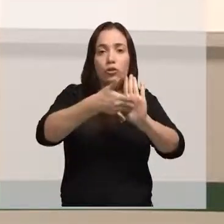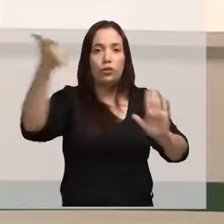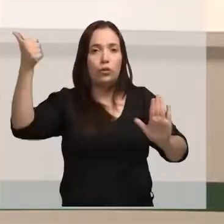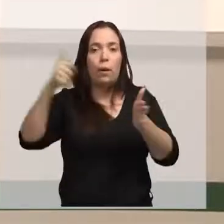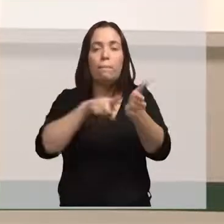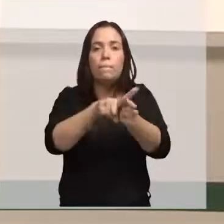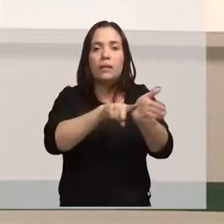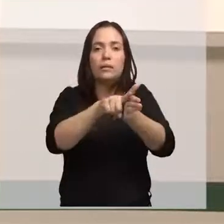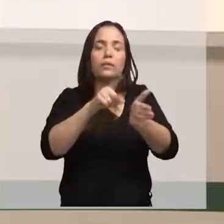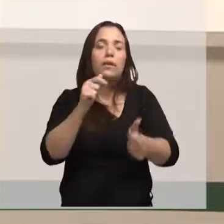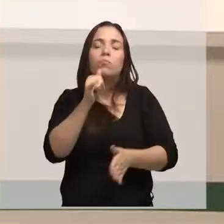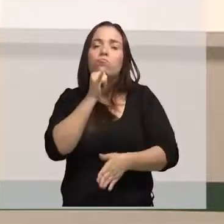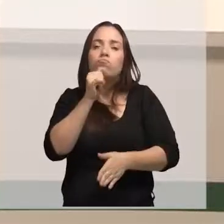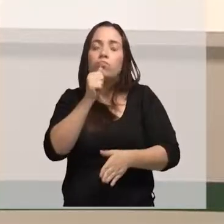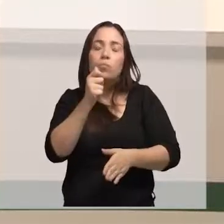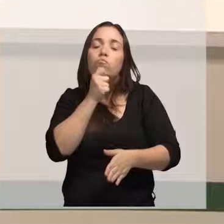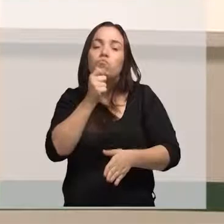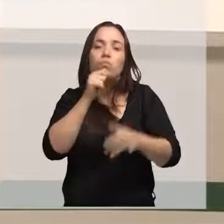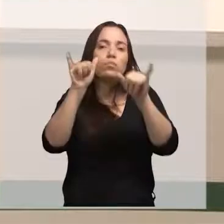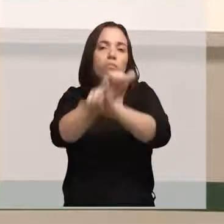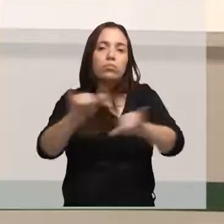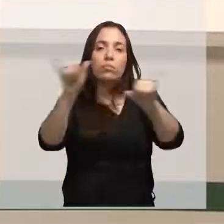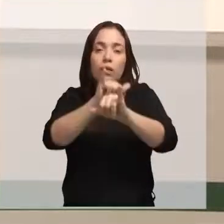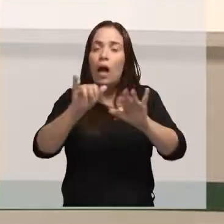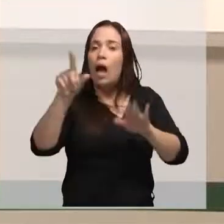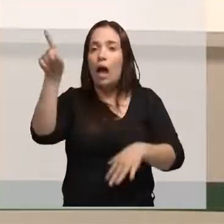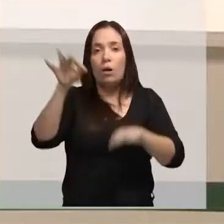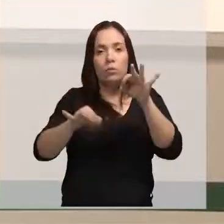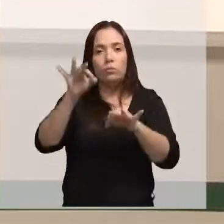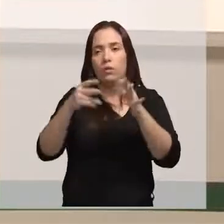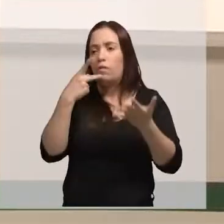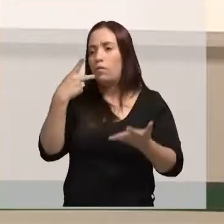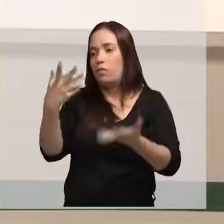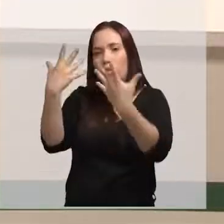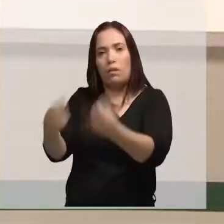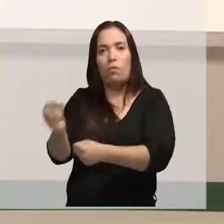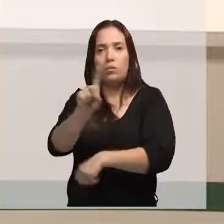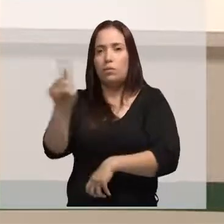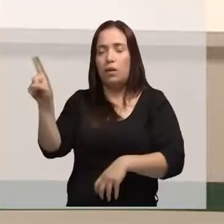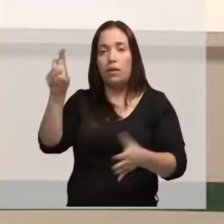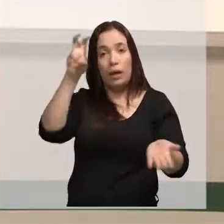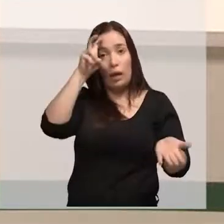pesquisas e o Supremo Tribunal Federal negou, né? Negou